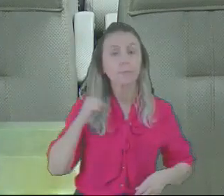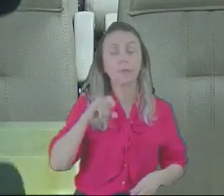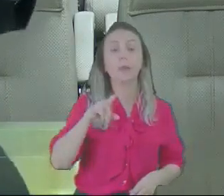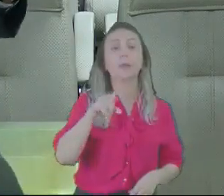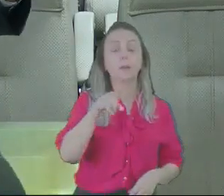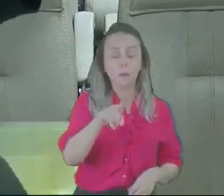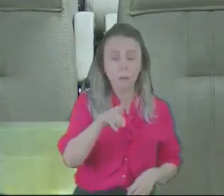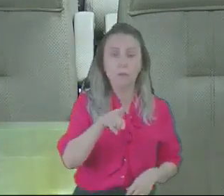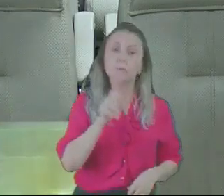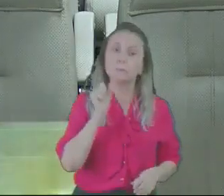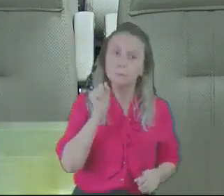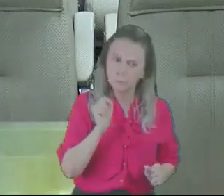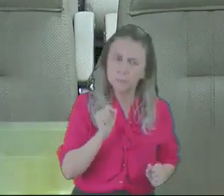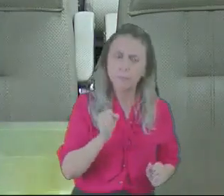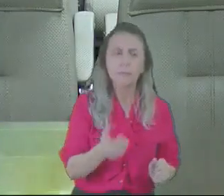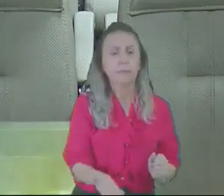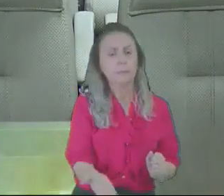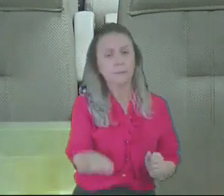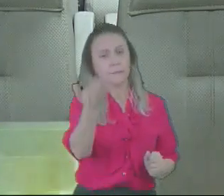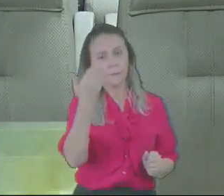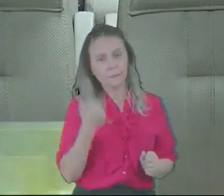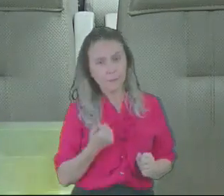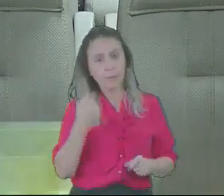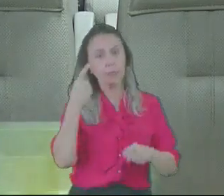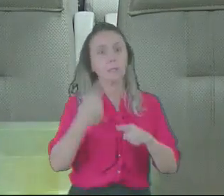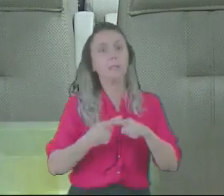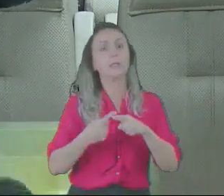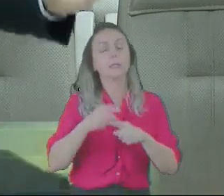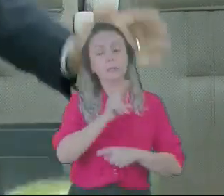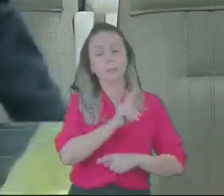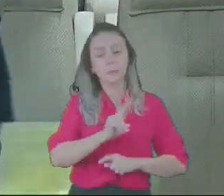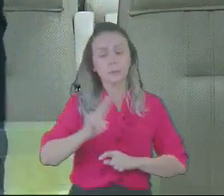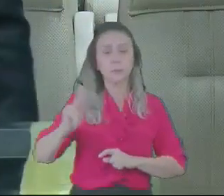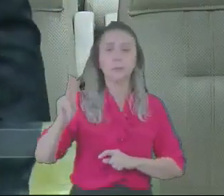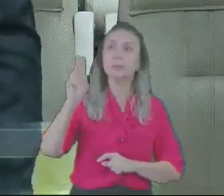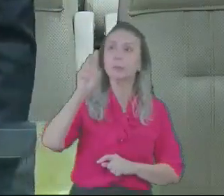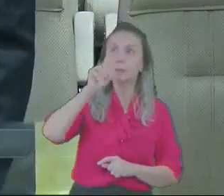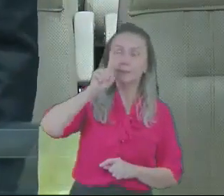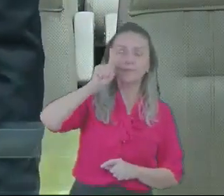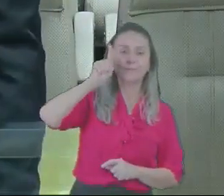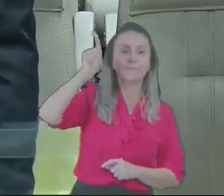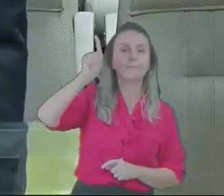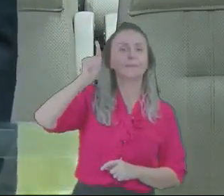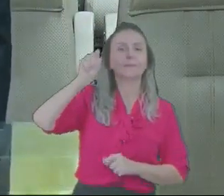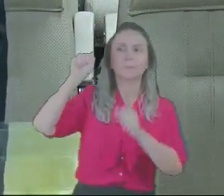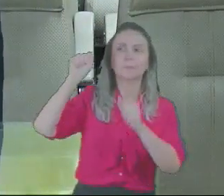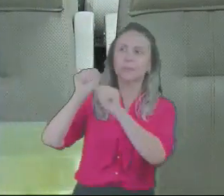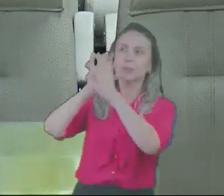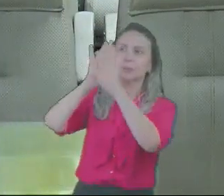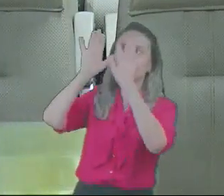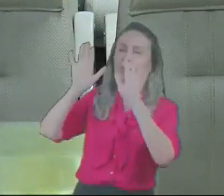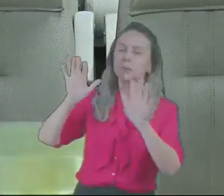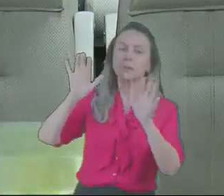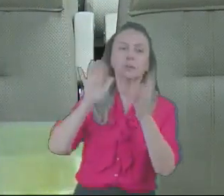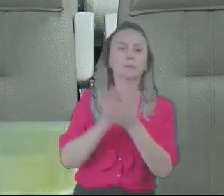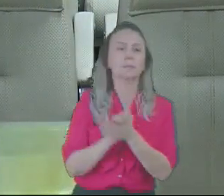para você estar presente para que o nome do eterno seja glorificado glórias a Jesus